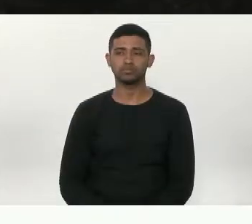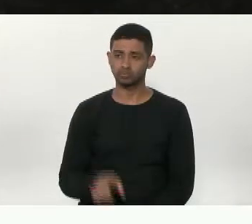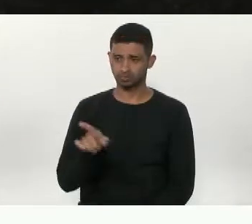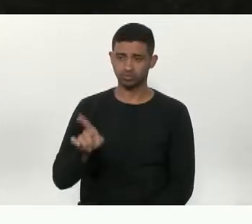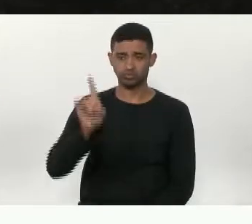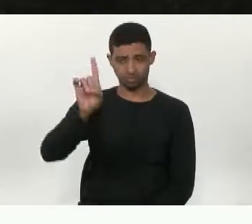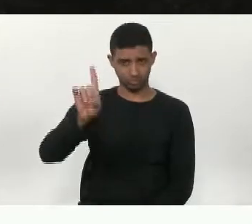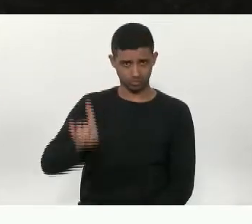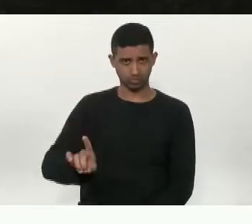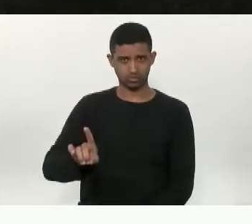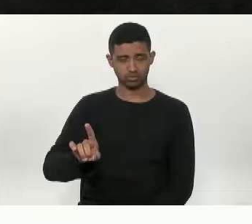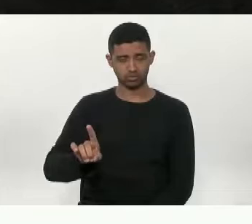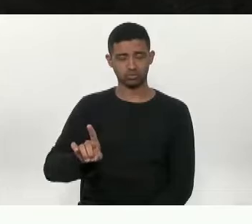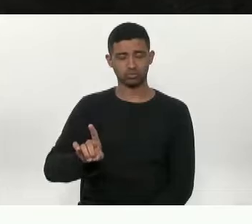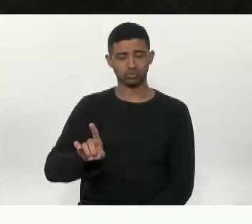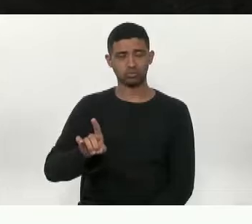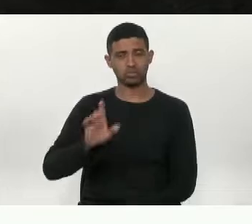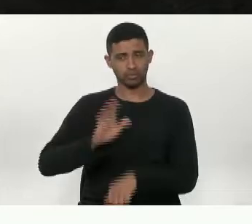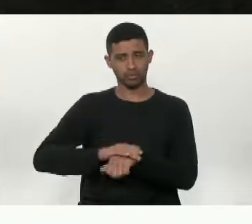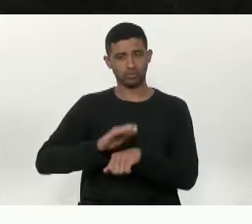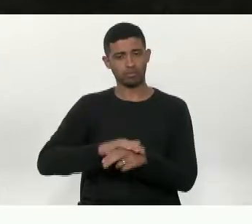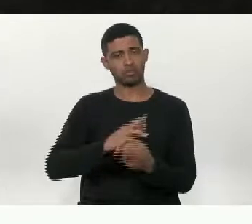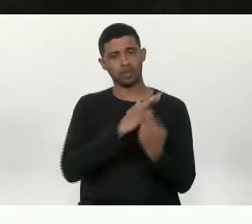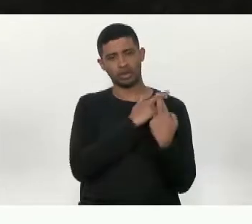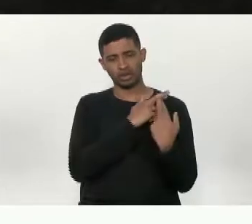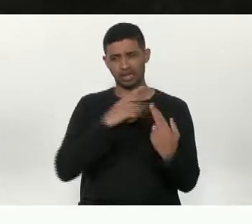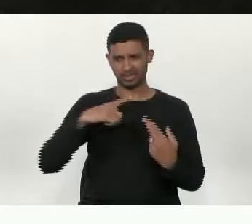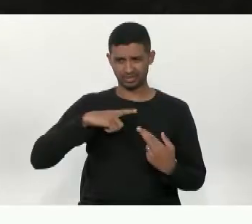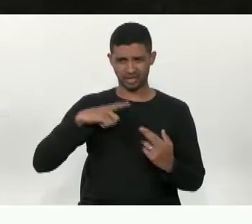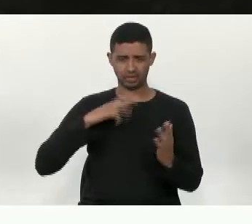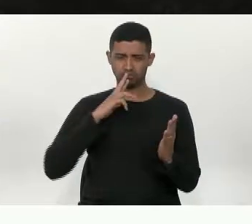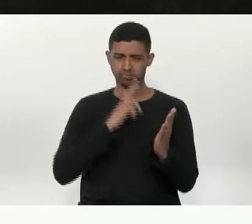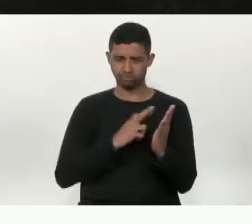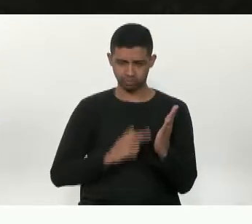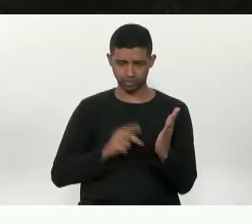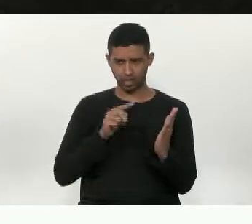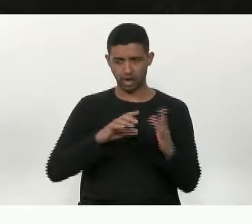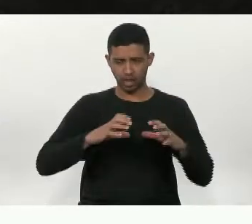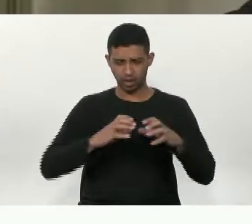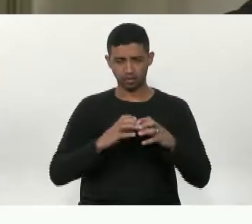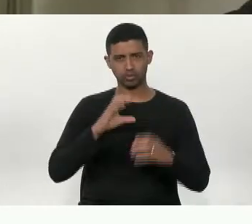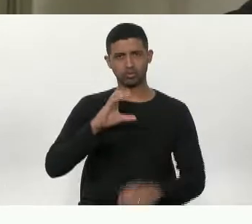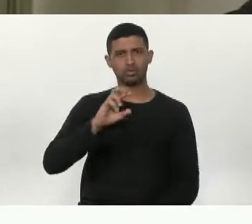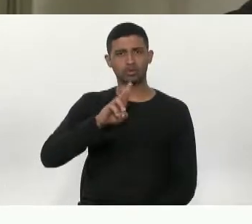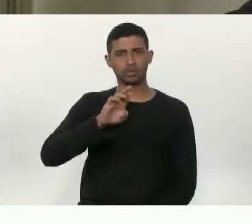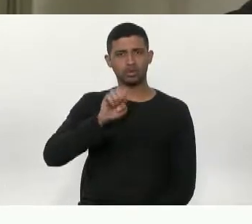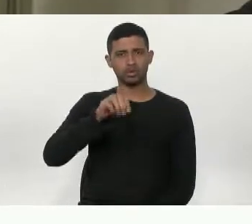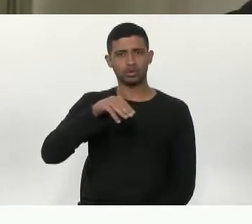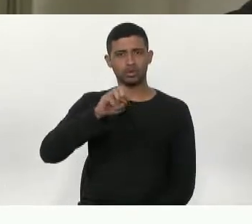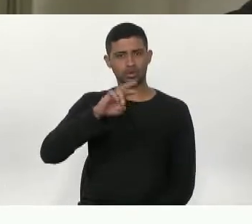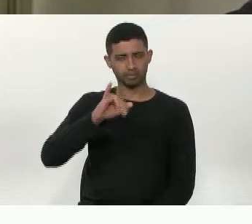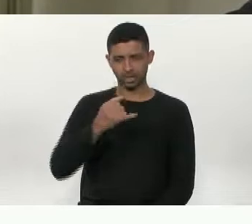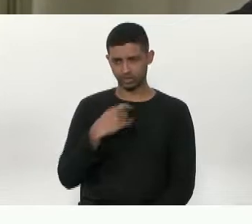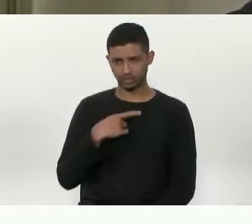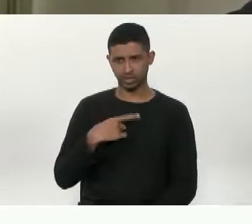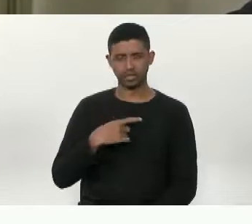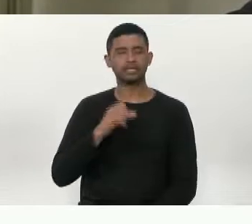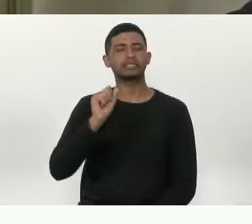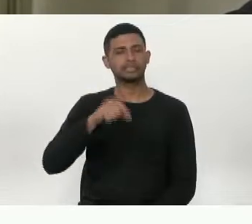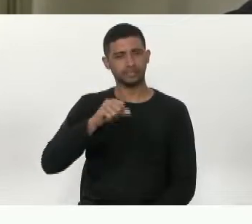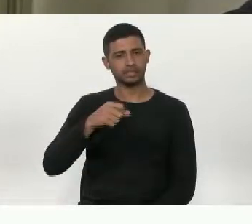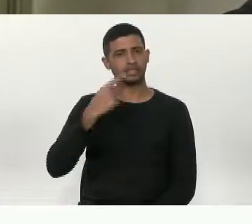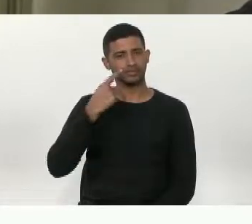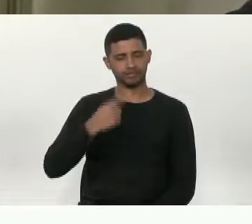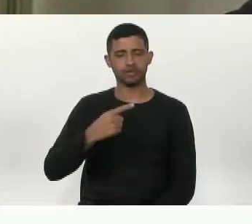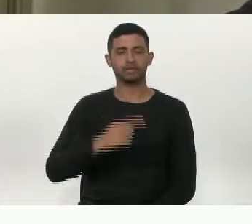de gestor, recebeu o relatório desta inspeção? Sim, pelo que a senhora está falando, foram 3 dias após